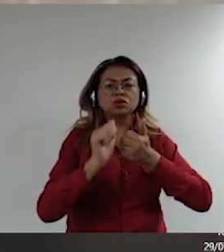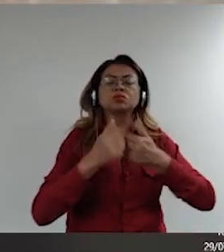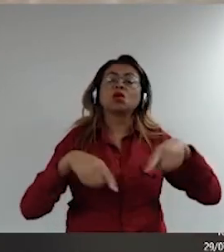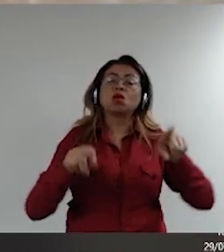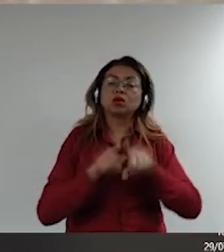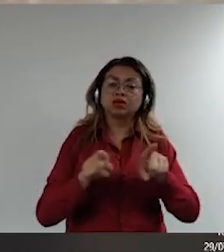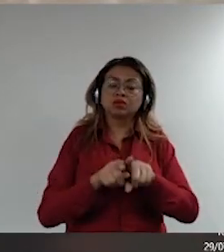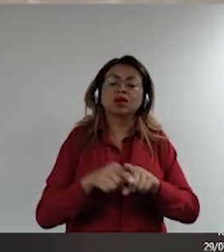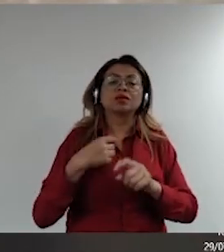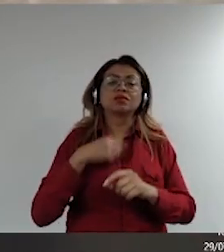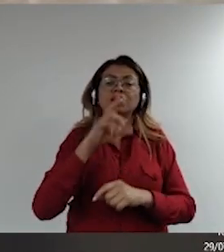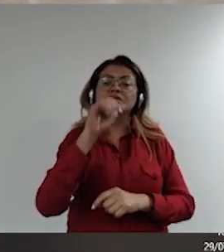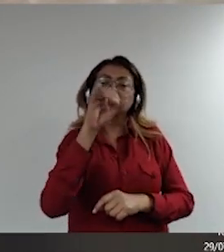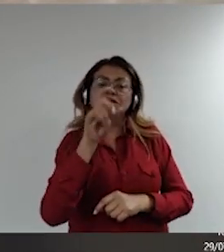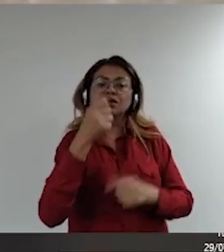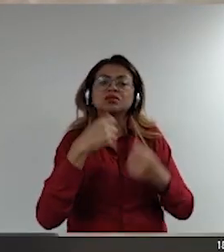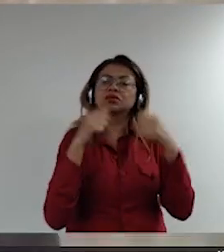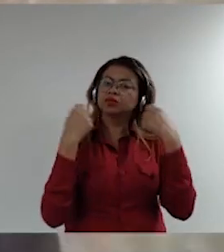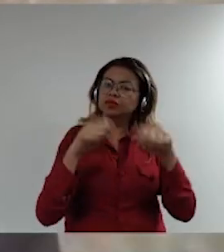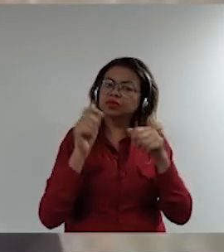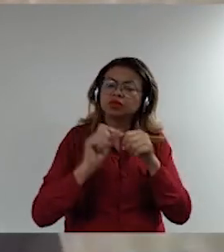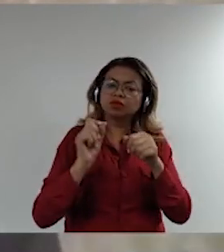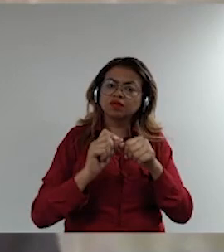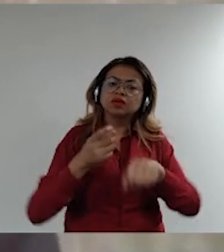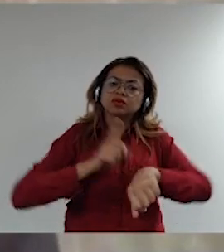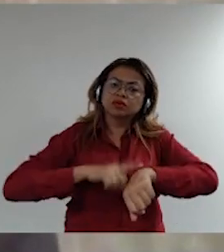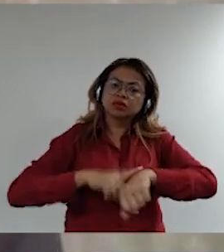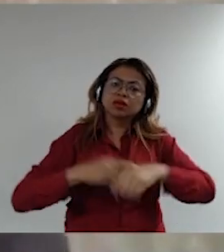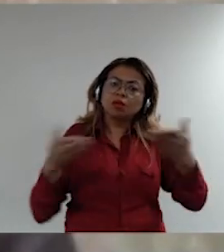precisam fazer, mesmo nesse período agora,